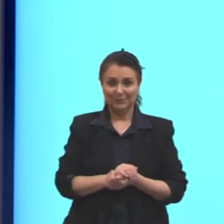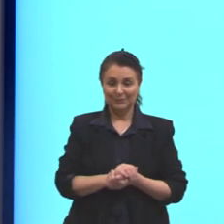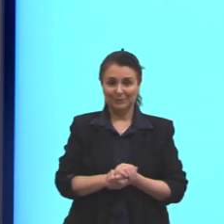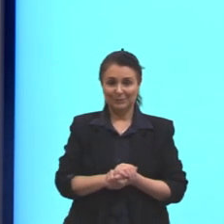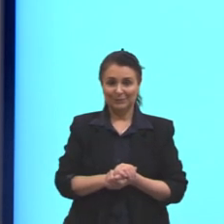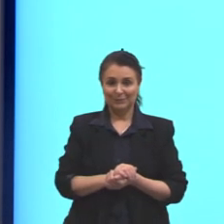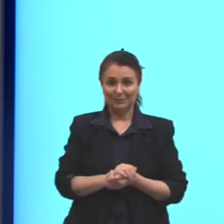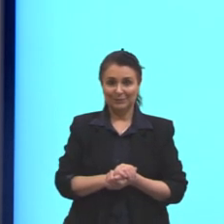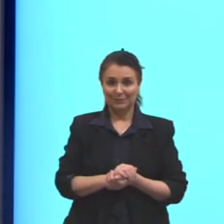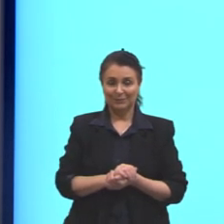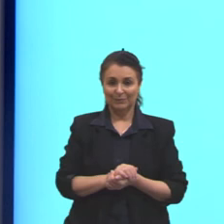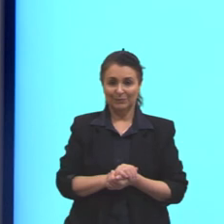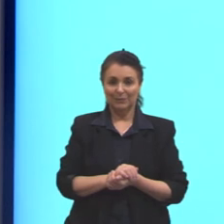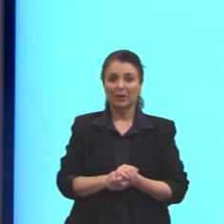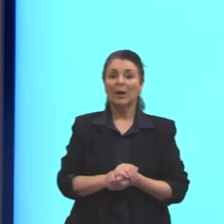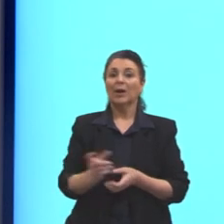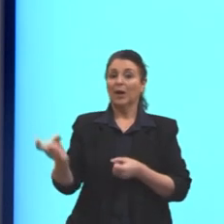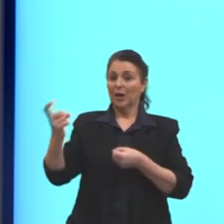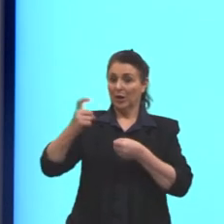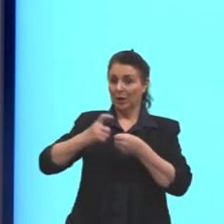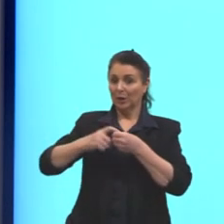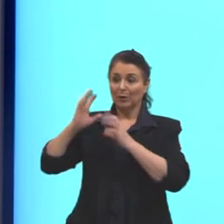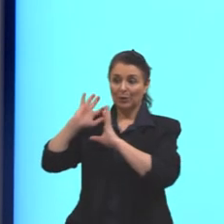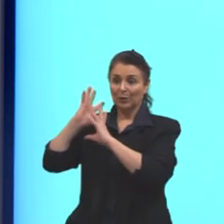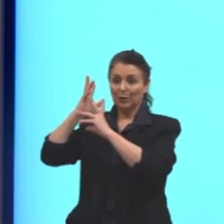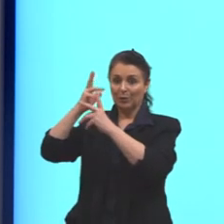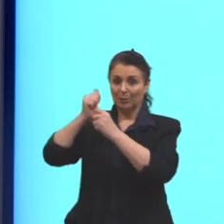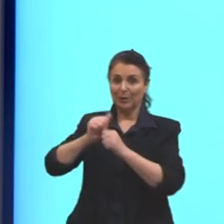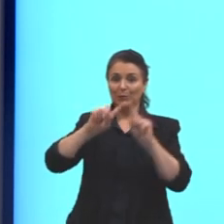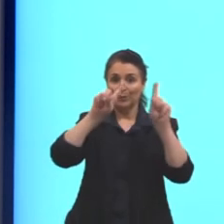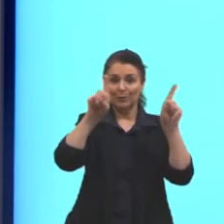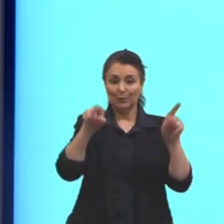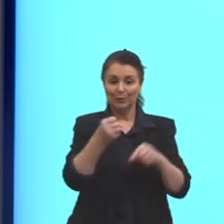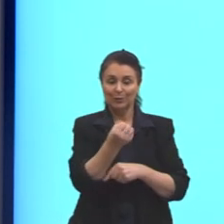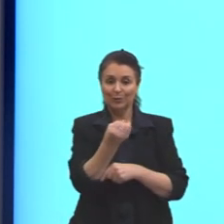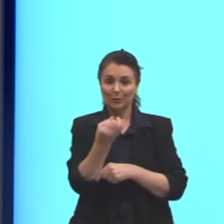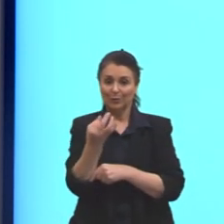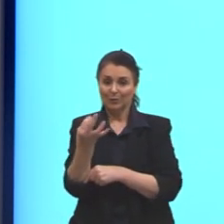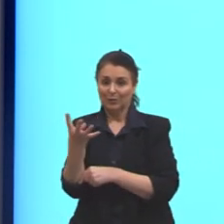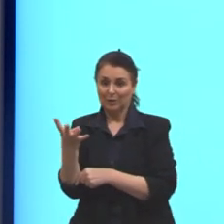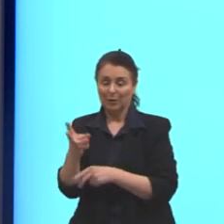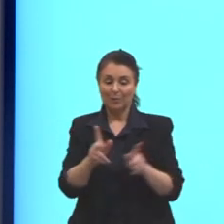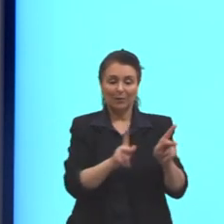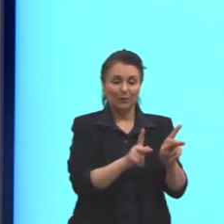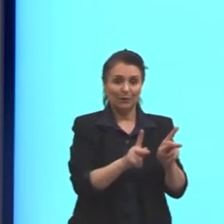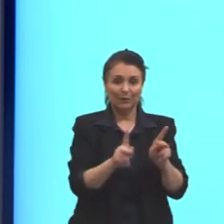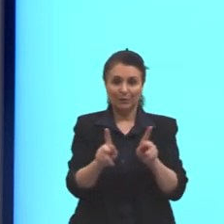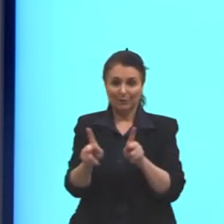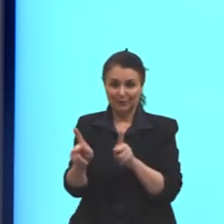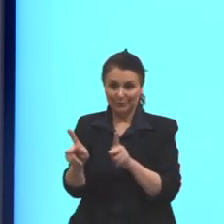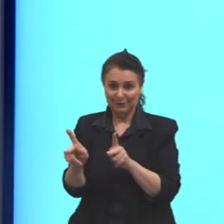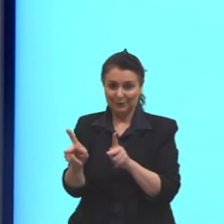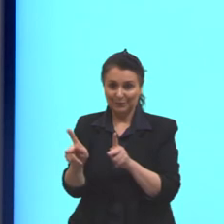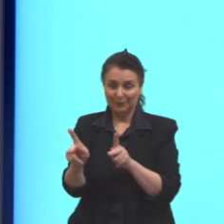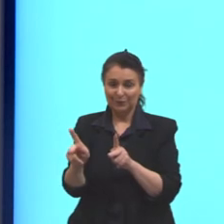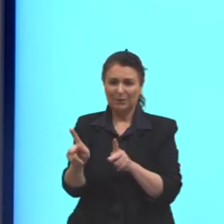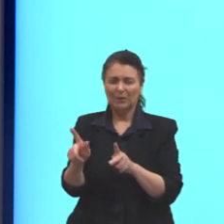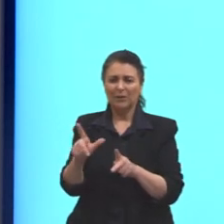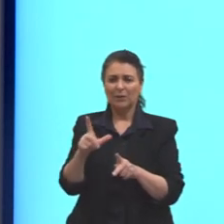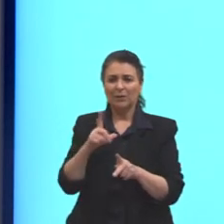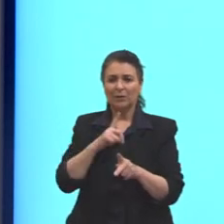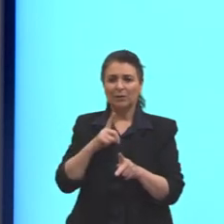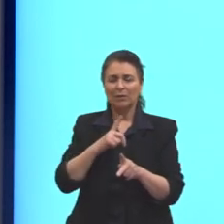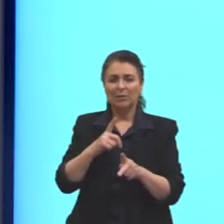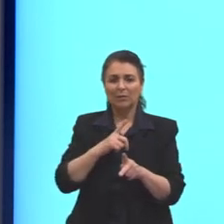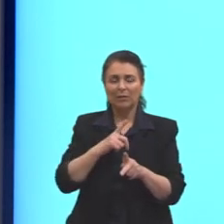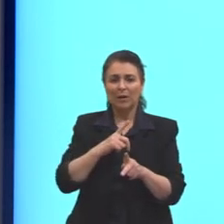aqui então eu retorno para vocês ali os produtos notáveis e a fatoração tá tem então